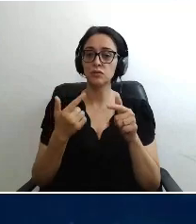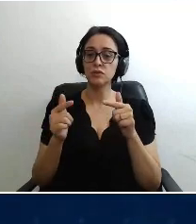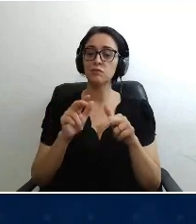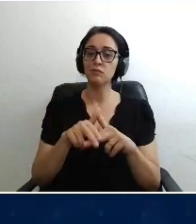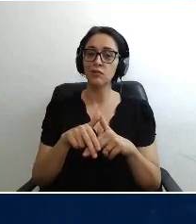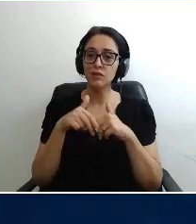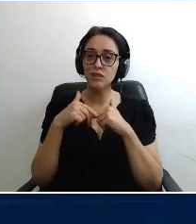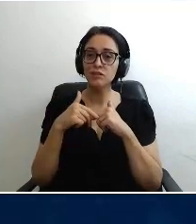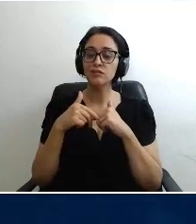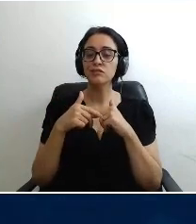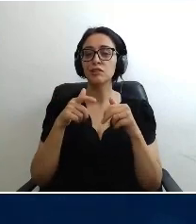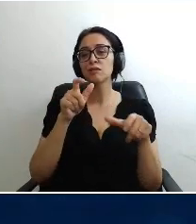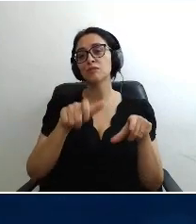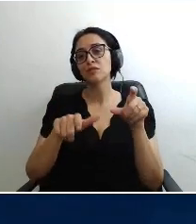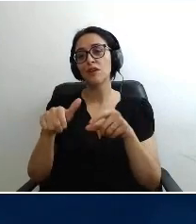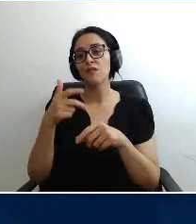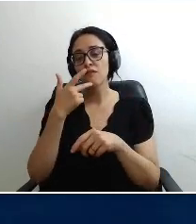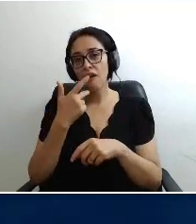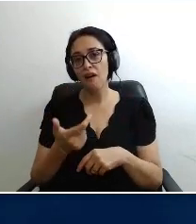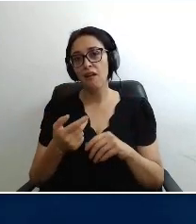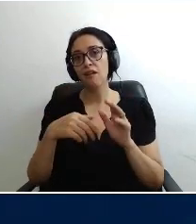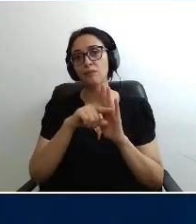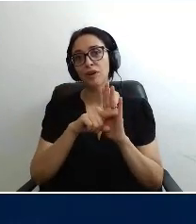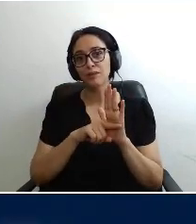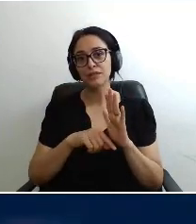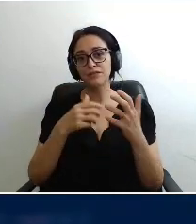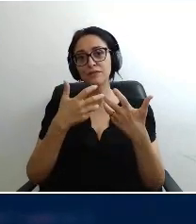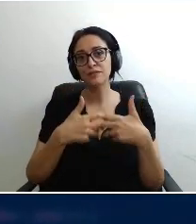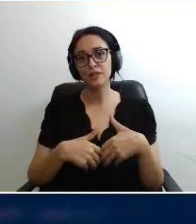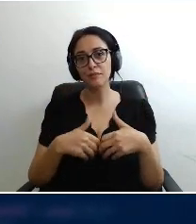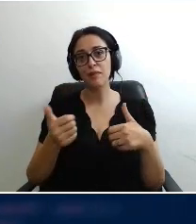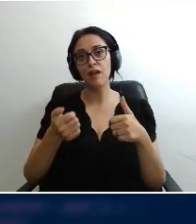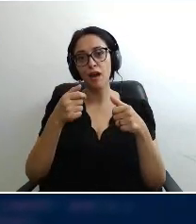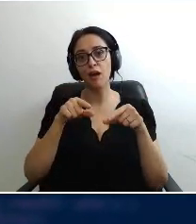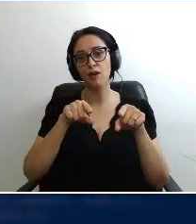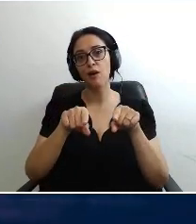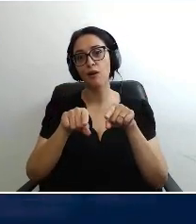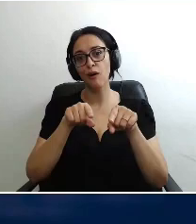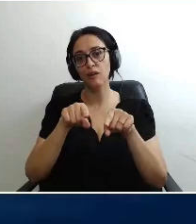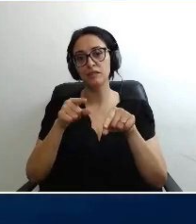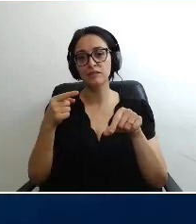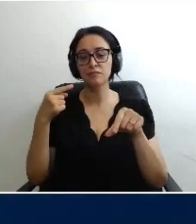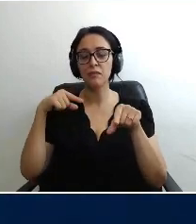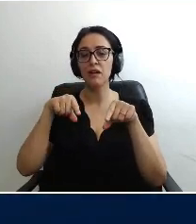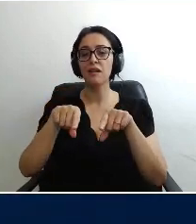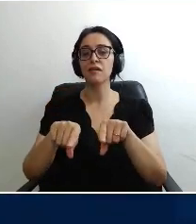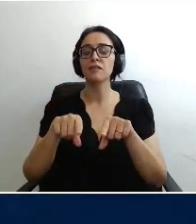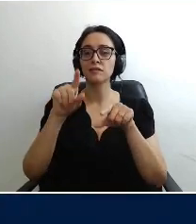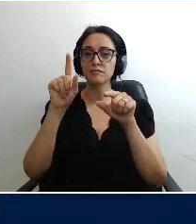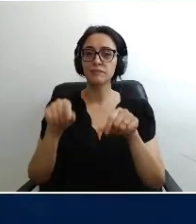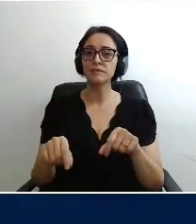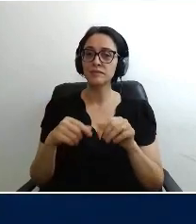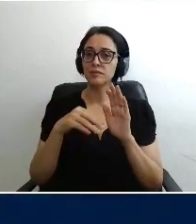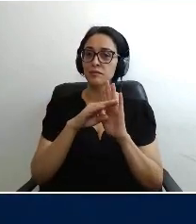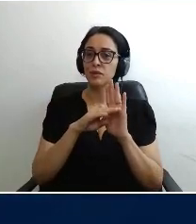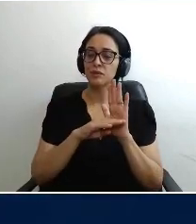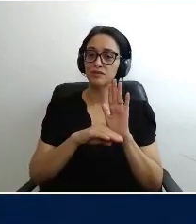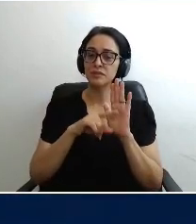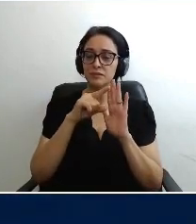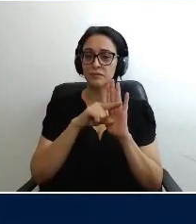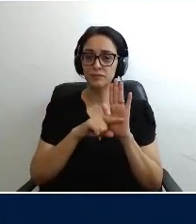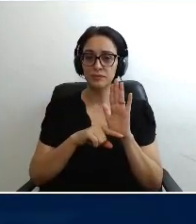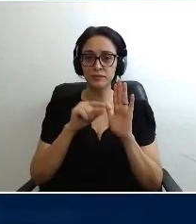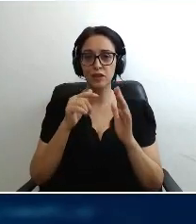que, geralmente, a galera fala que programação funcional é melhor para concorrência e paralelismo. Não é que tenha nada na programação funcional em si que